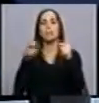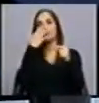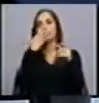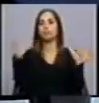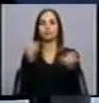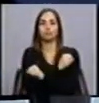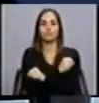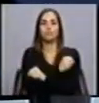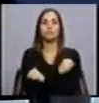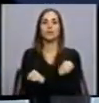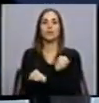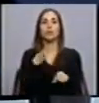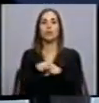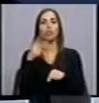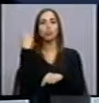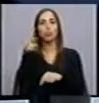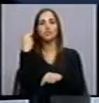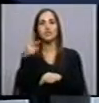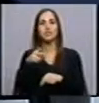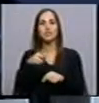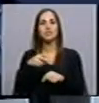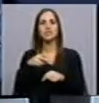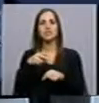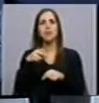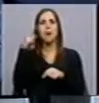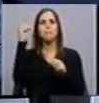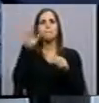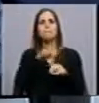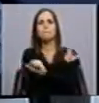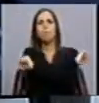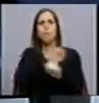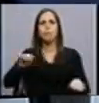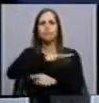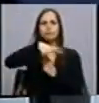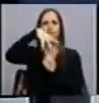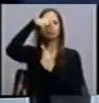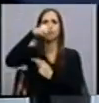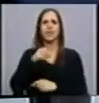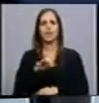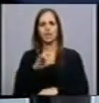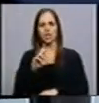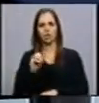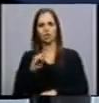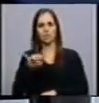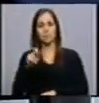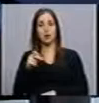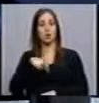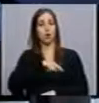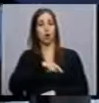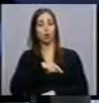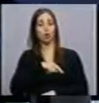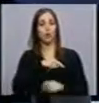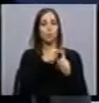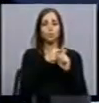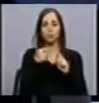a cerca de 2 vezes a bomba atómica de Hiroshima. E, portanto, nós não queremos que um eletrão encontre um positrão, porque isso dá uma